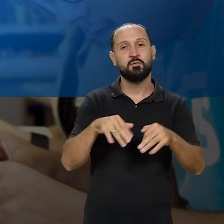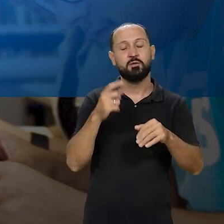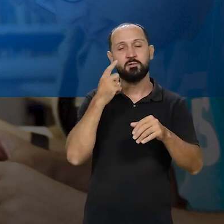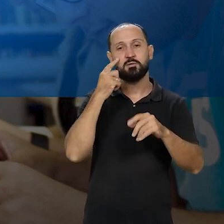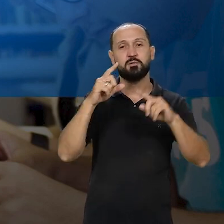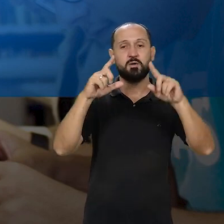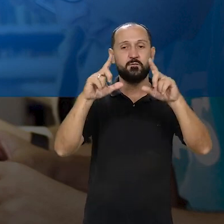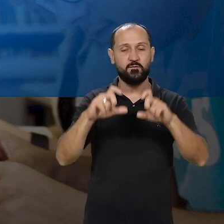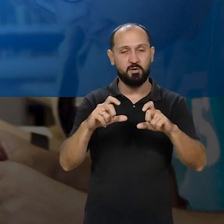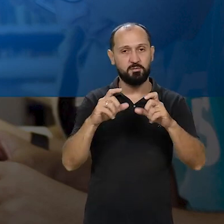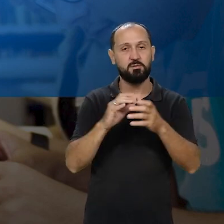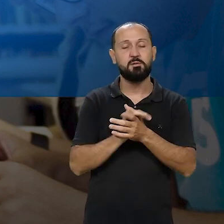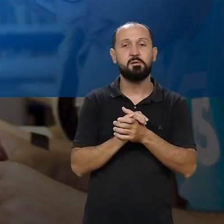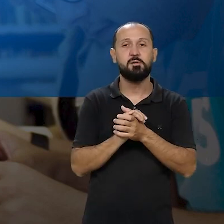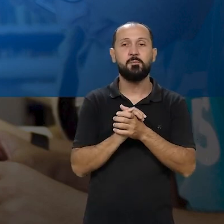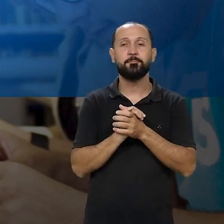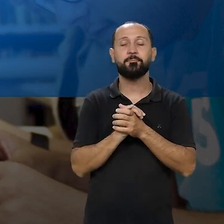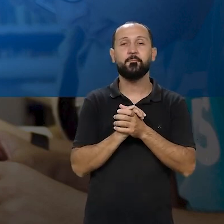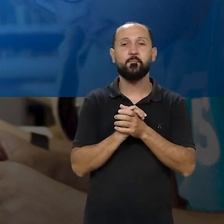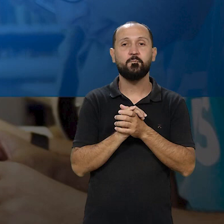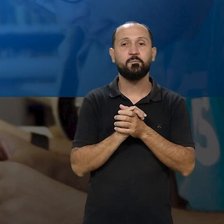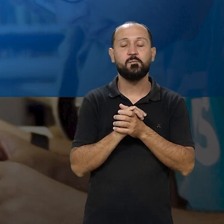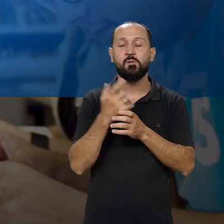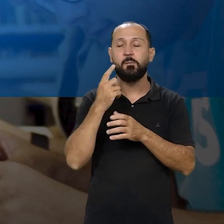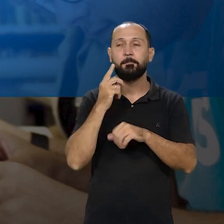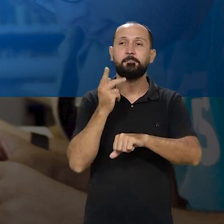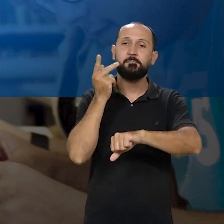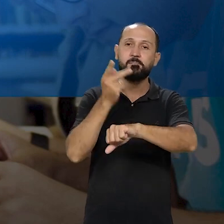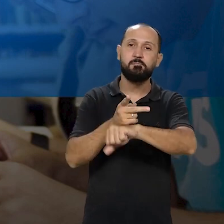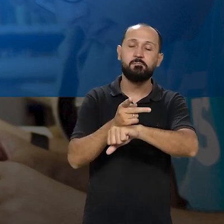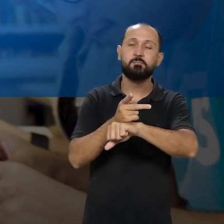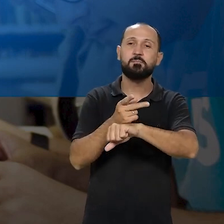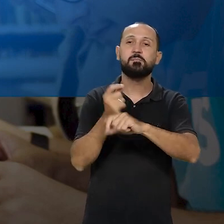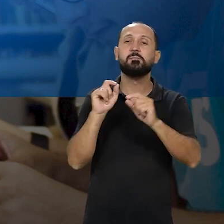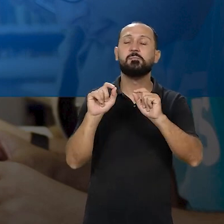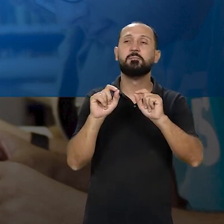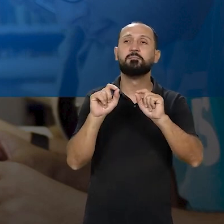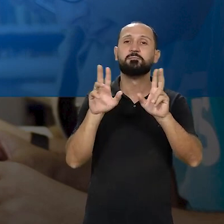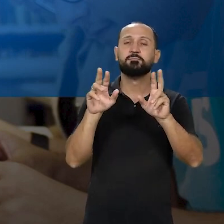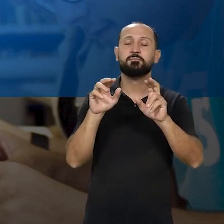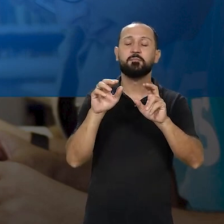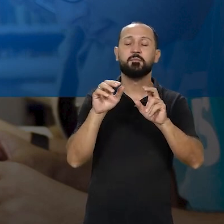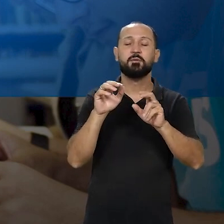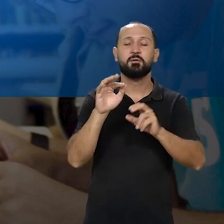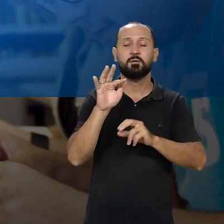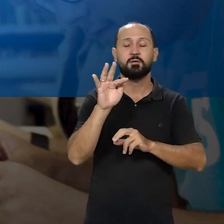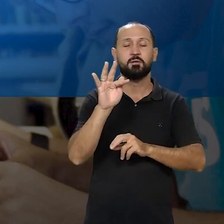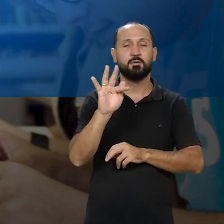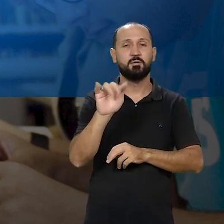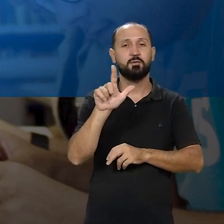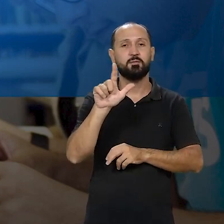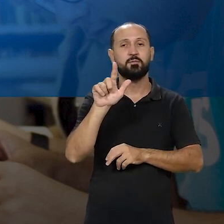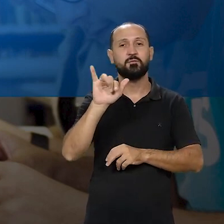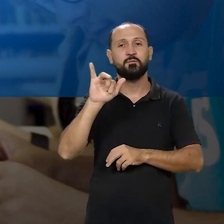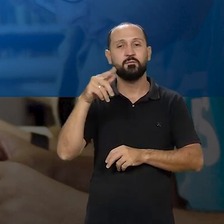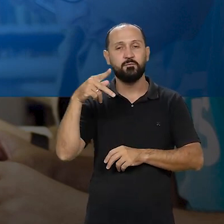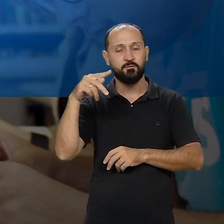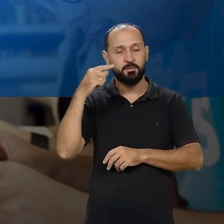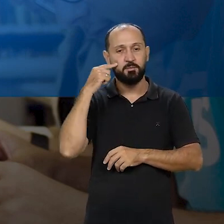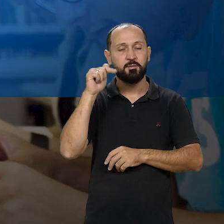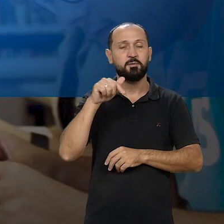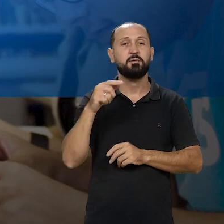esse Fotografia, e é um prêmio relacionado lá à Flip, né, que é uma editora, um selo